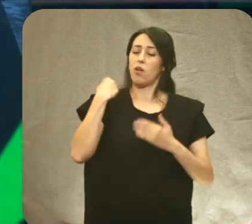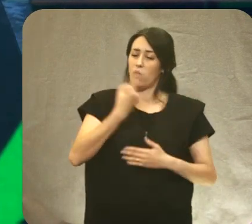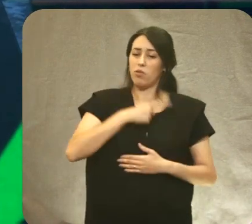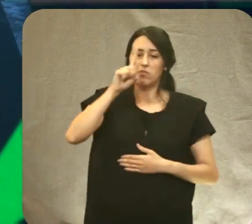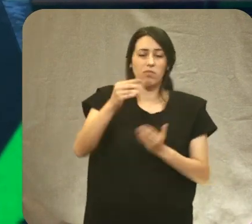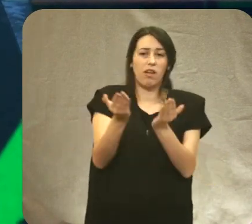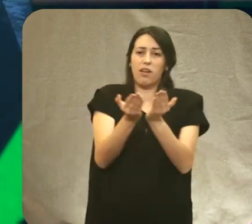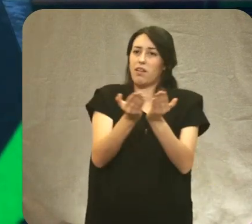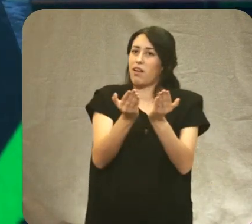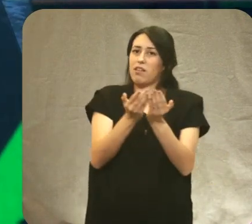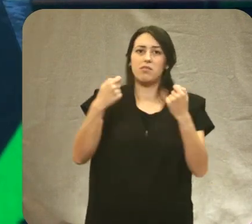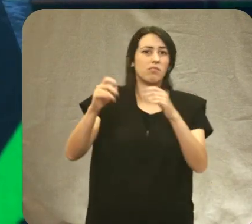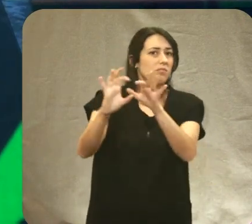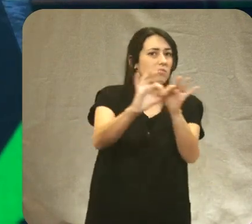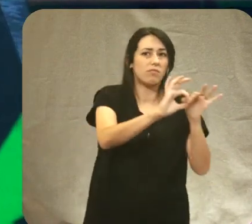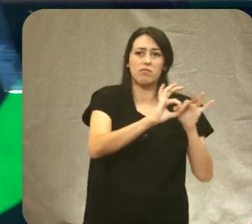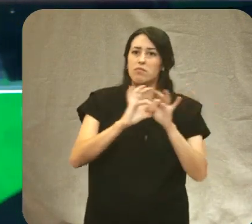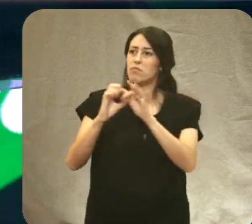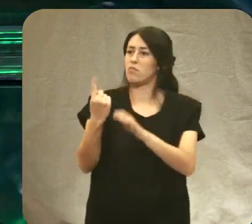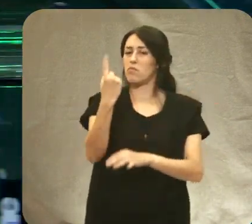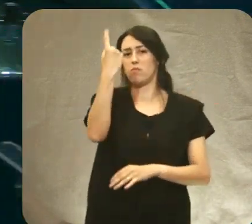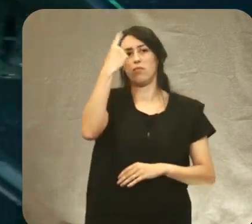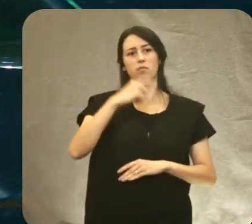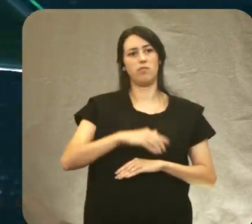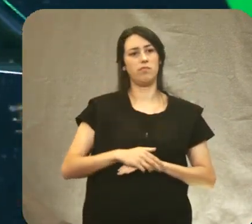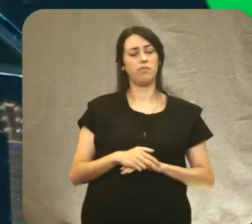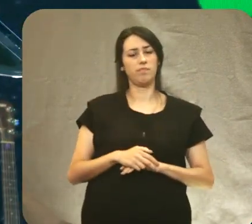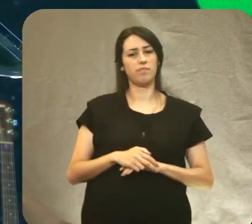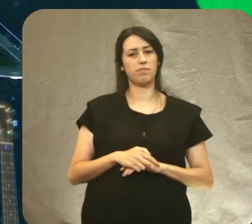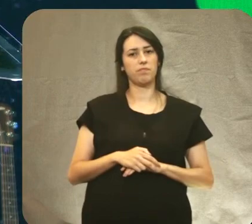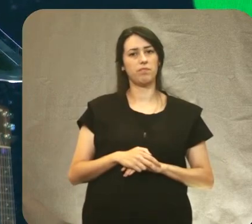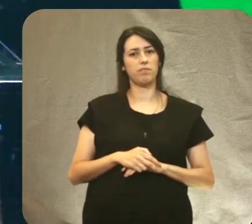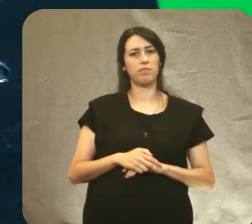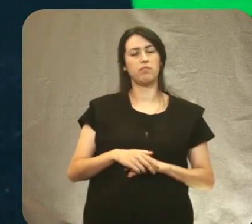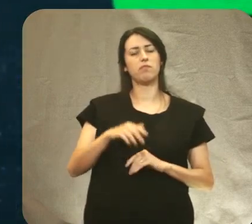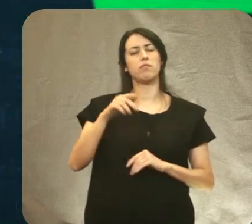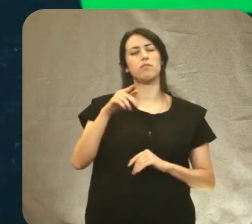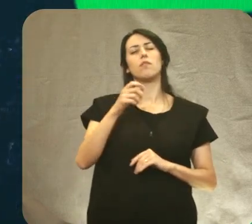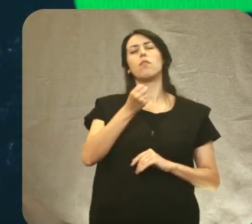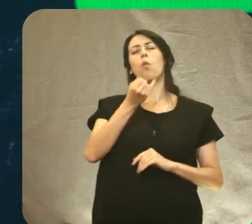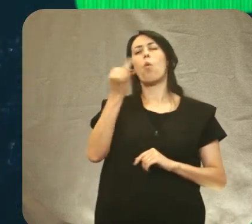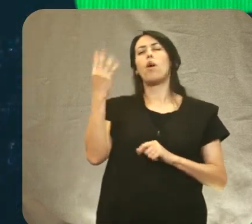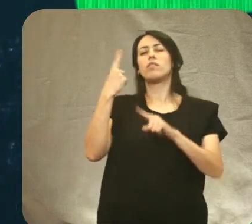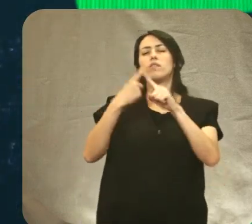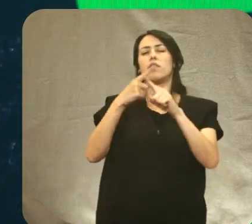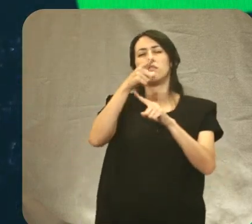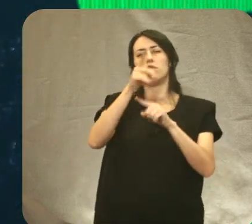que a unidade acontece. Ei, quantas vezes nos perdemos?